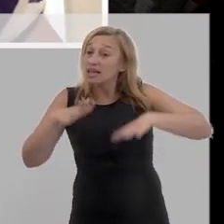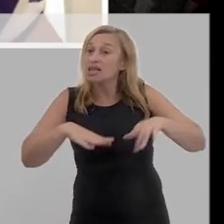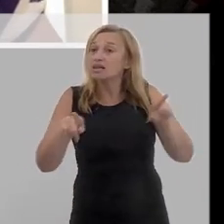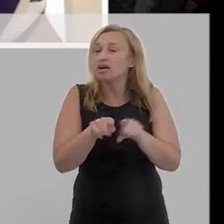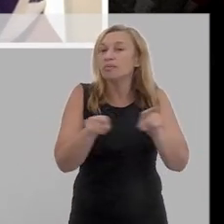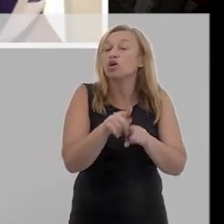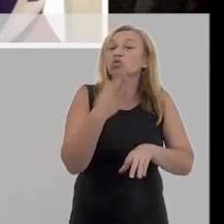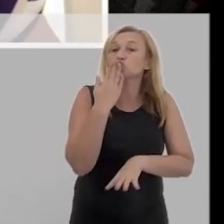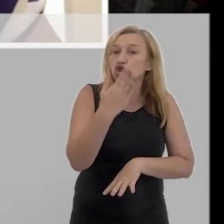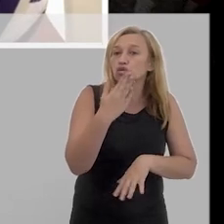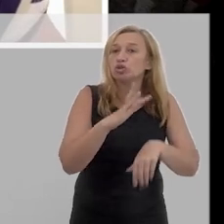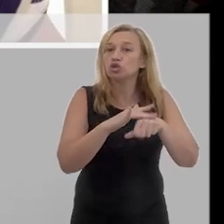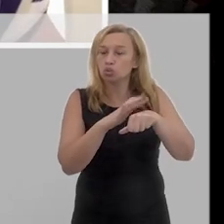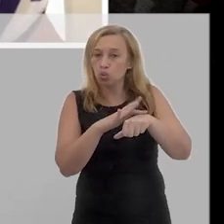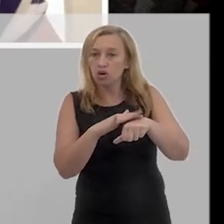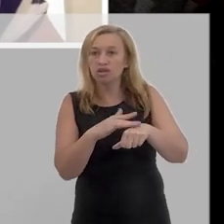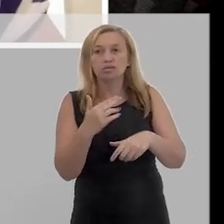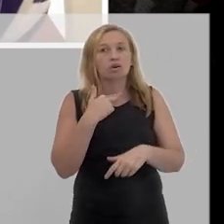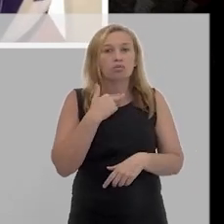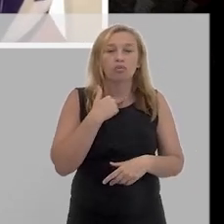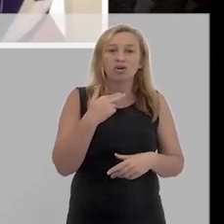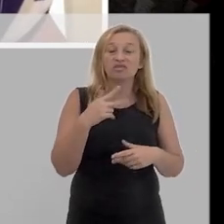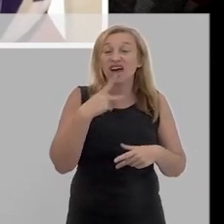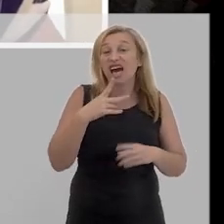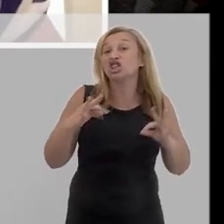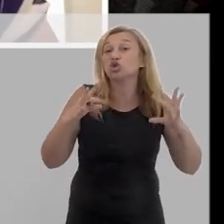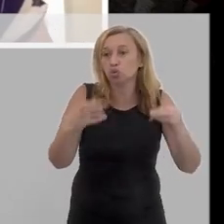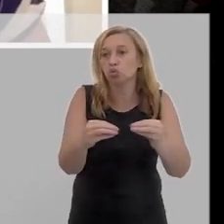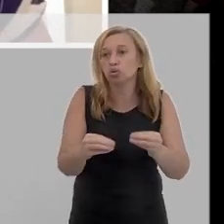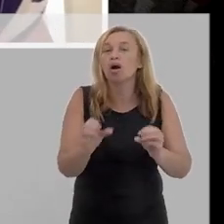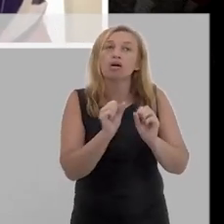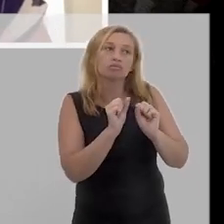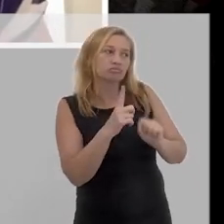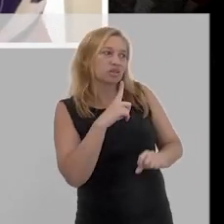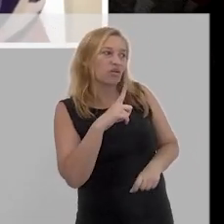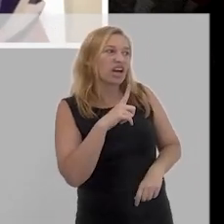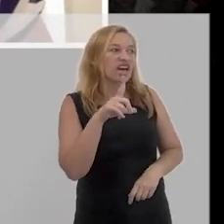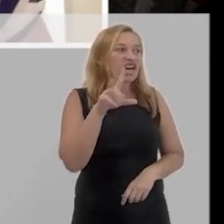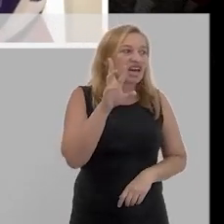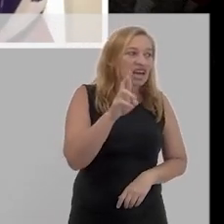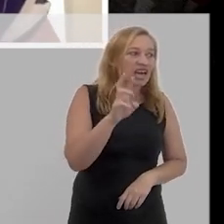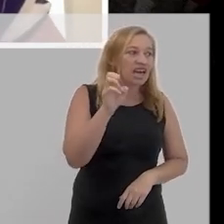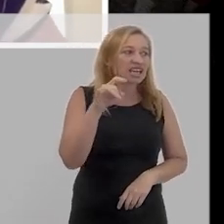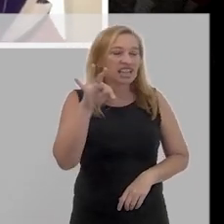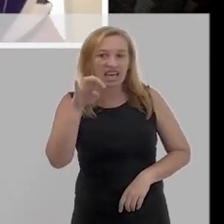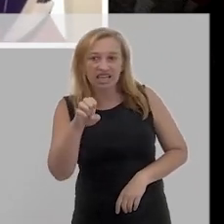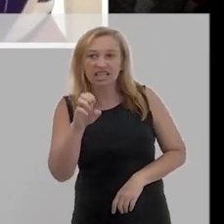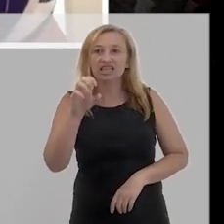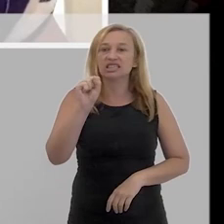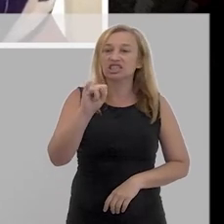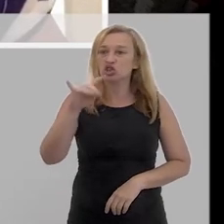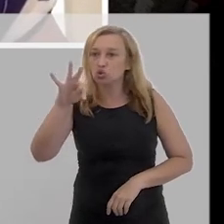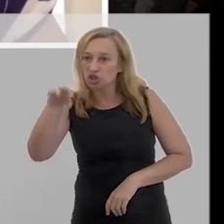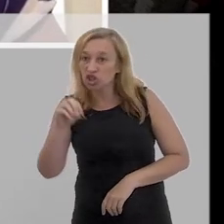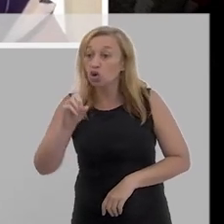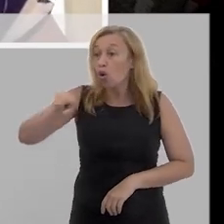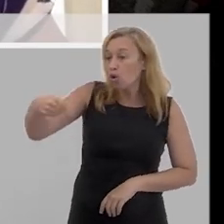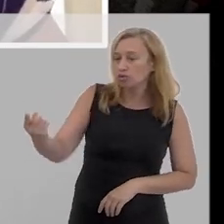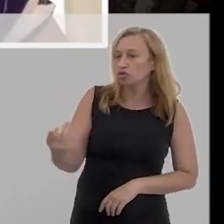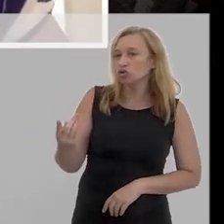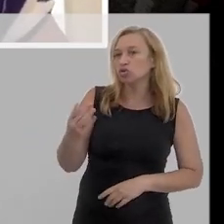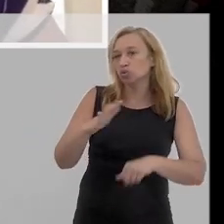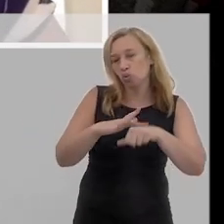depender também do tipo de doença que foi, né? A gente não pode generalizar porque tem uma rinite, tem uma sinusite, existem outras doenças.